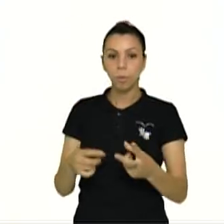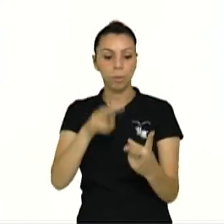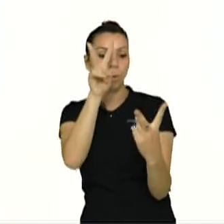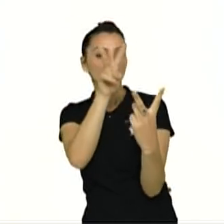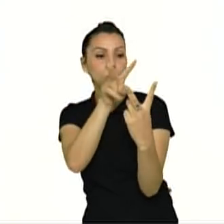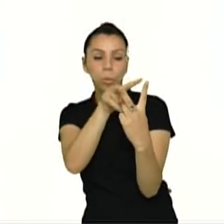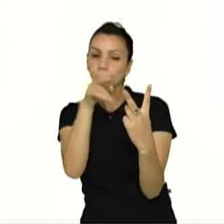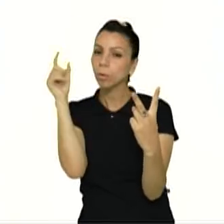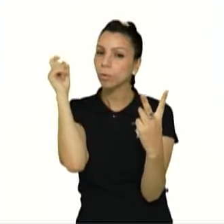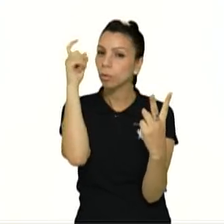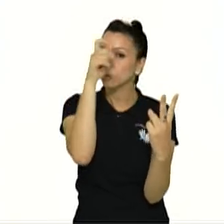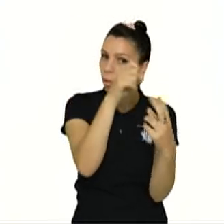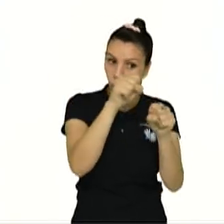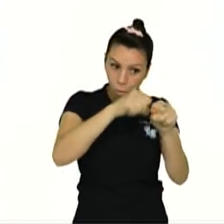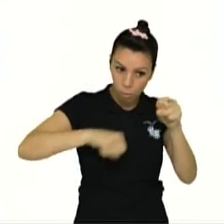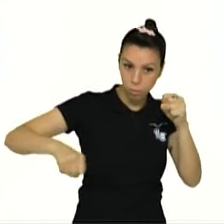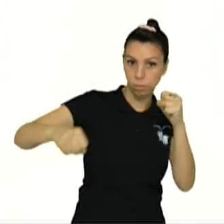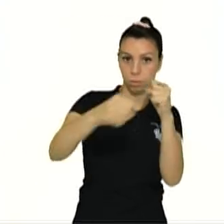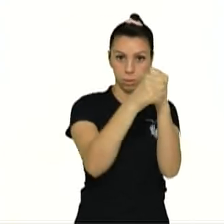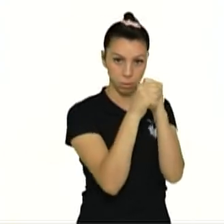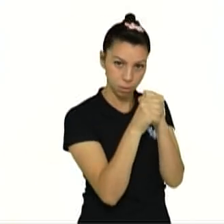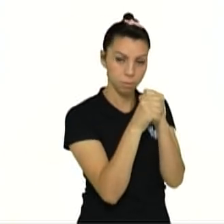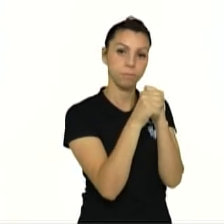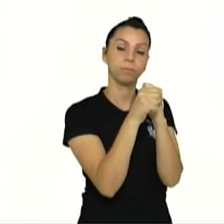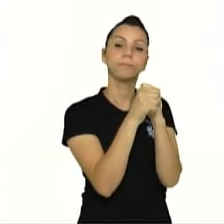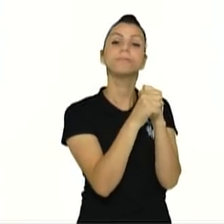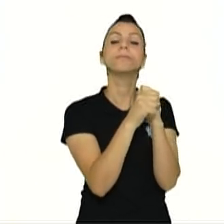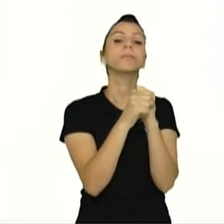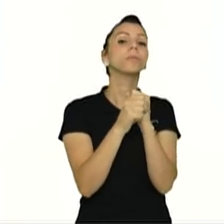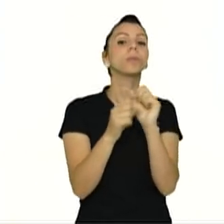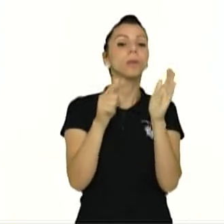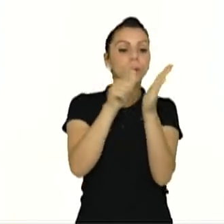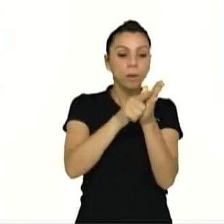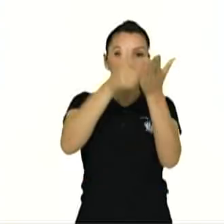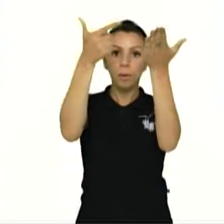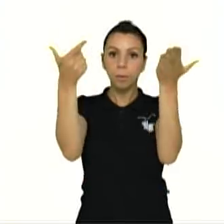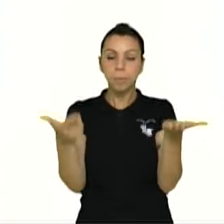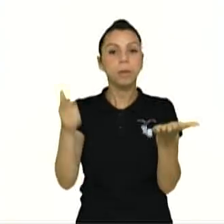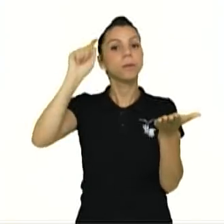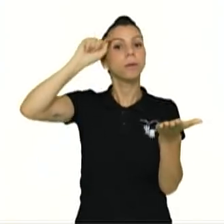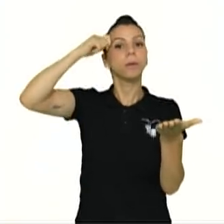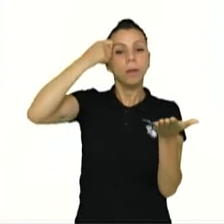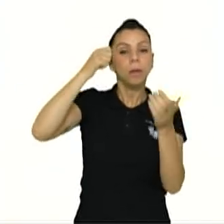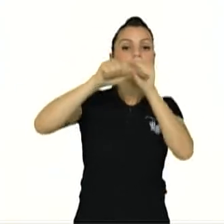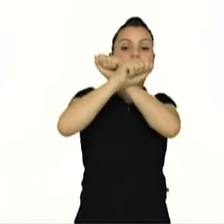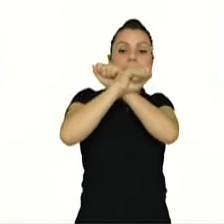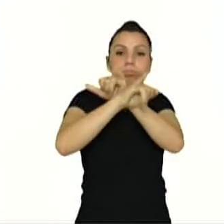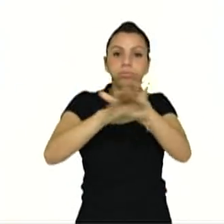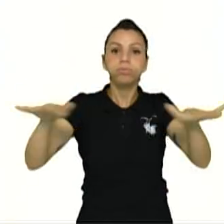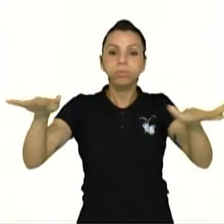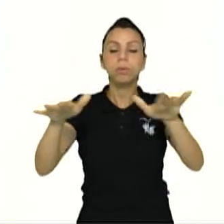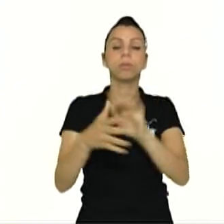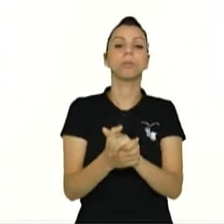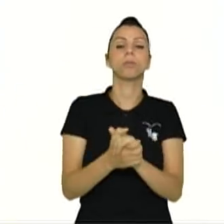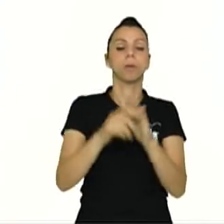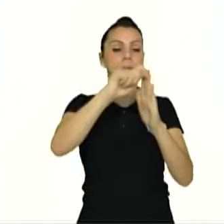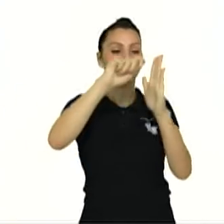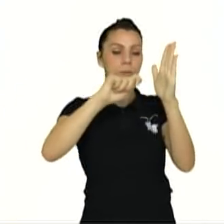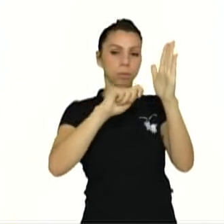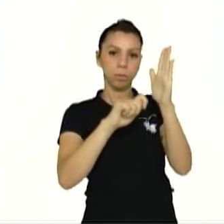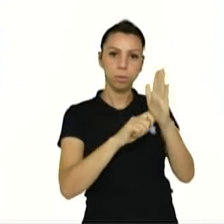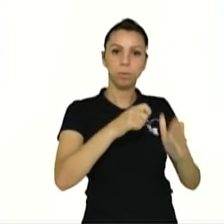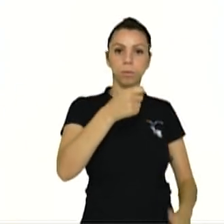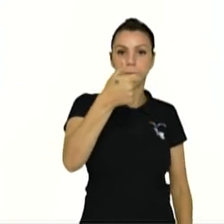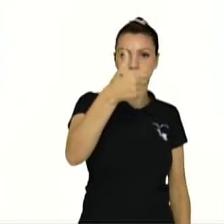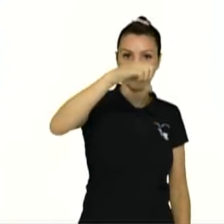âmbito social, tá, gente? Âmbito social que a imprensa negra noticiava em fins do século XIX e início